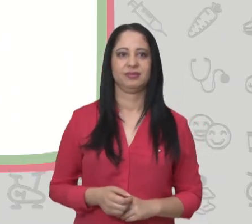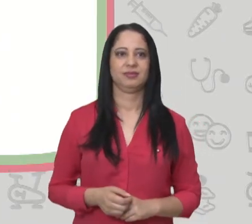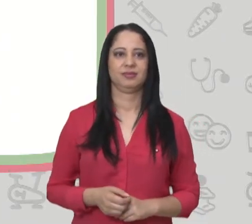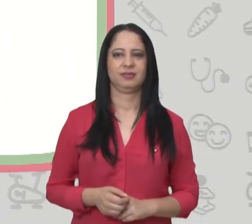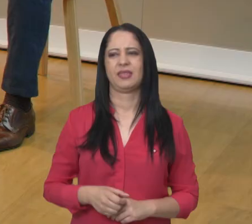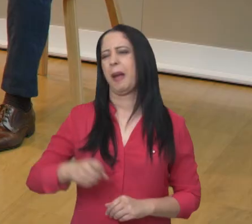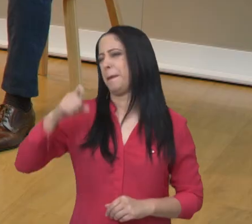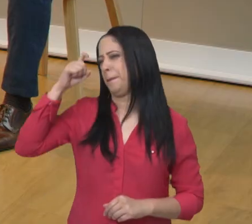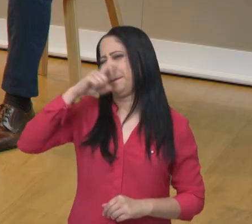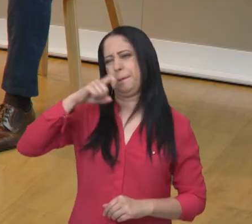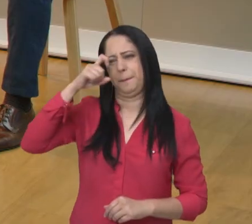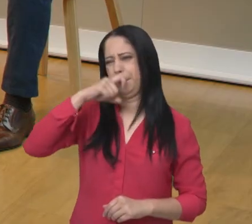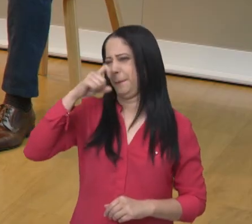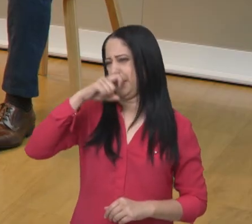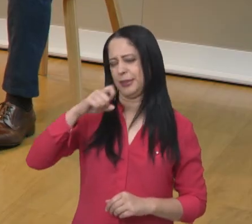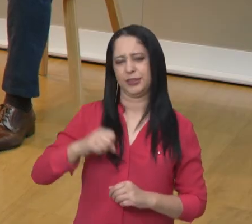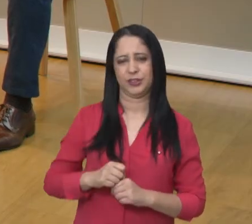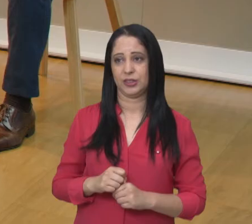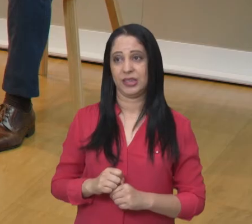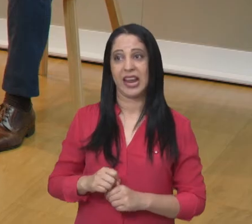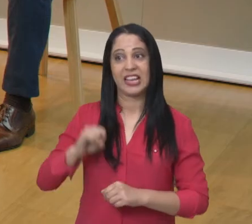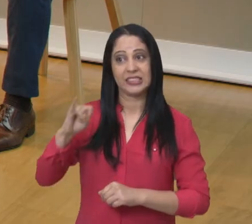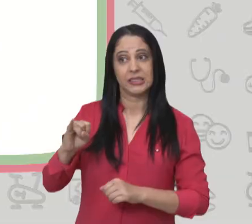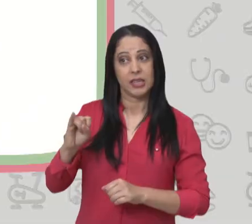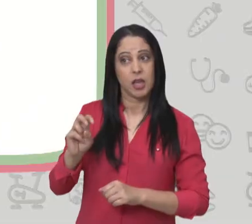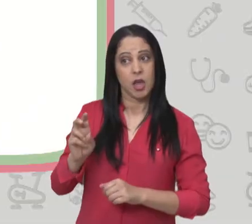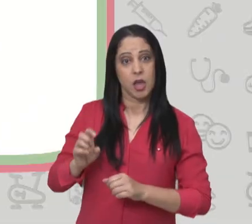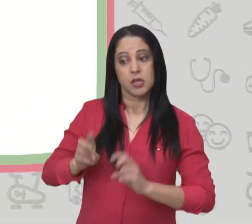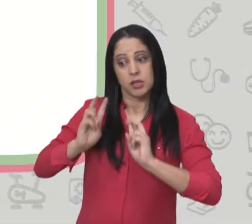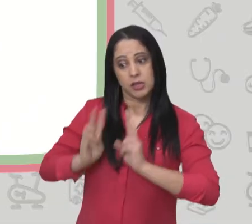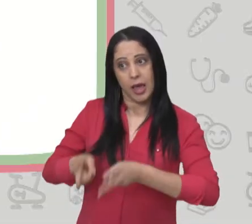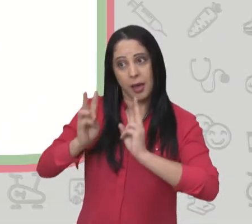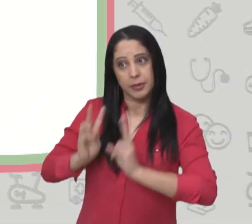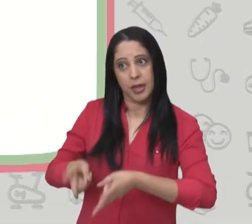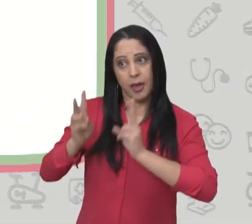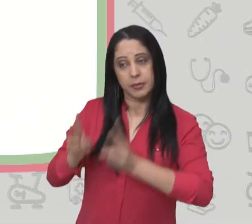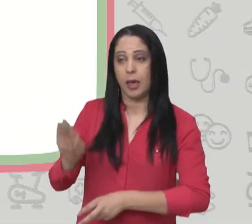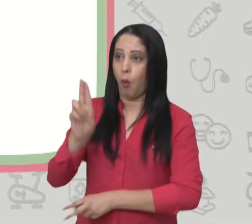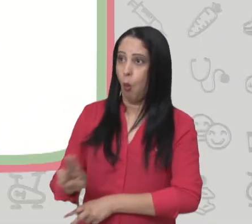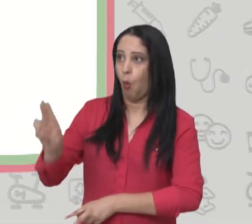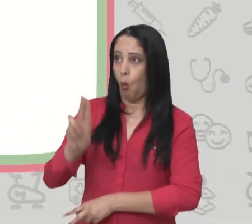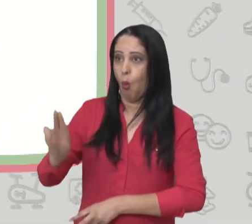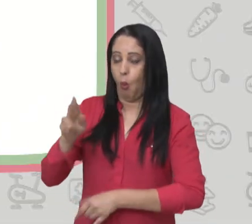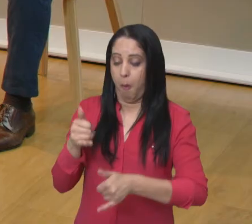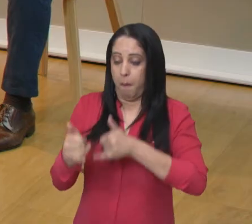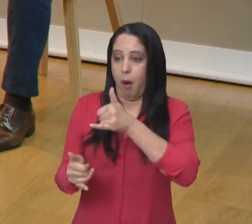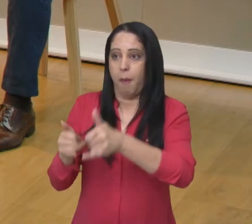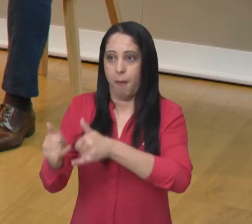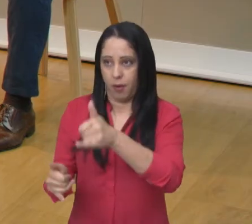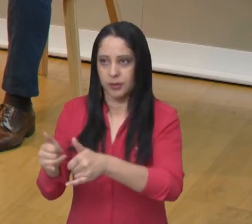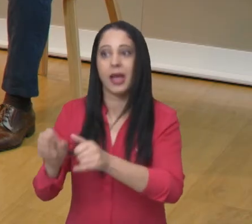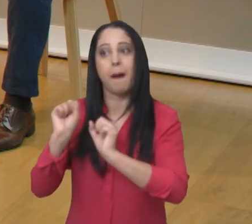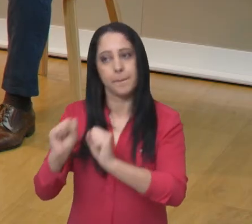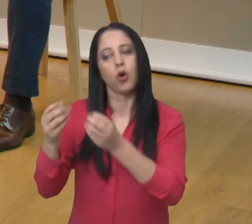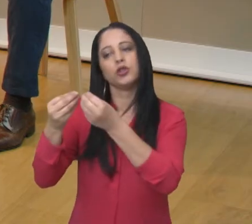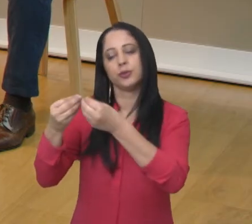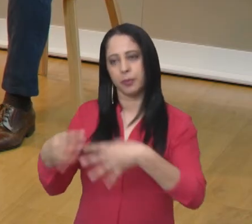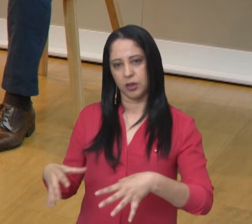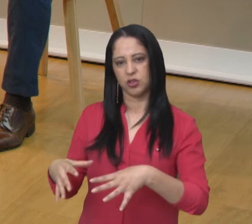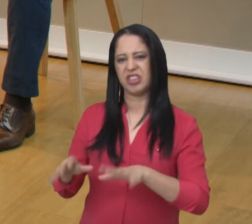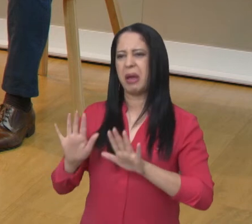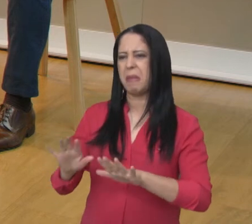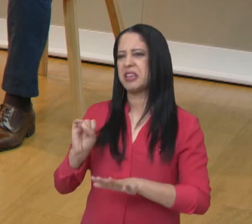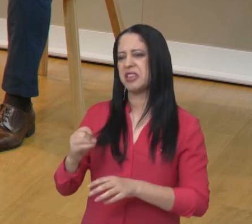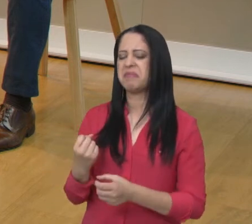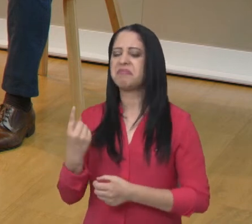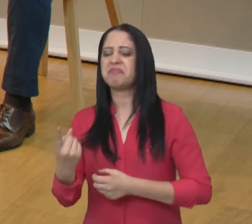coluna. Mito. Na verdade, o uso excessivo do salto alto é que realmente pode ocasionar problemas não só na coluna,